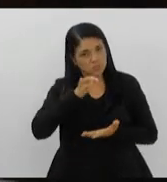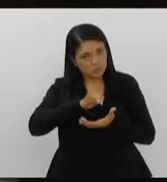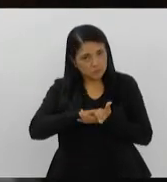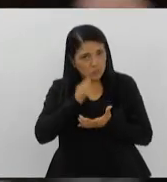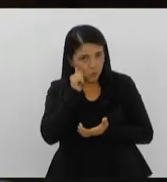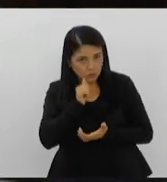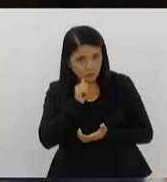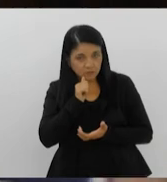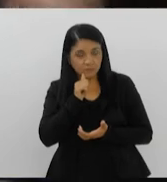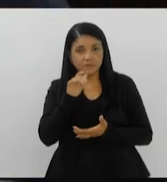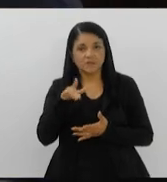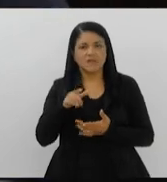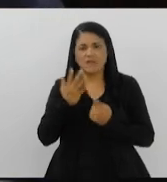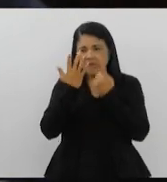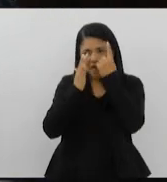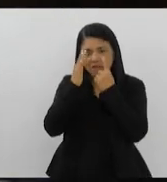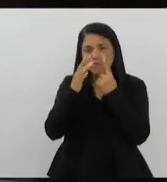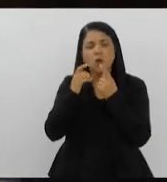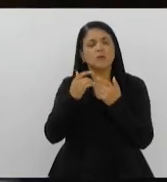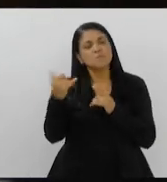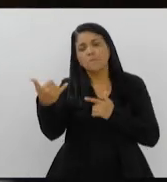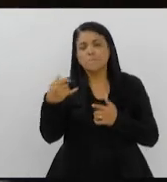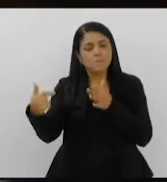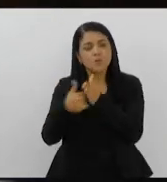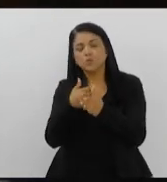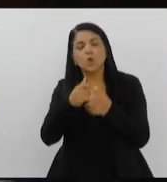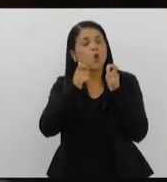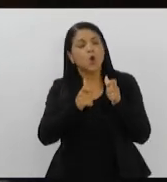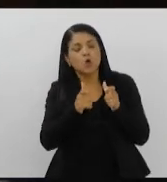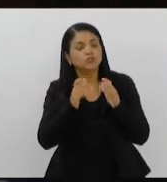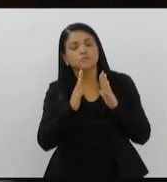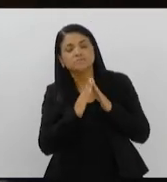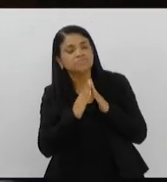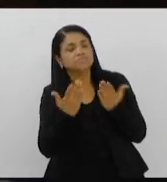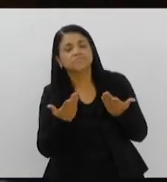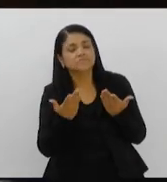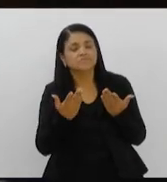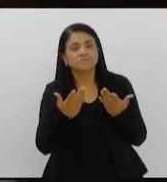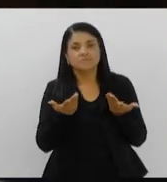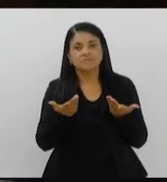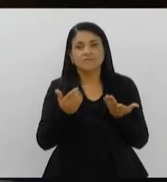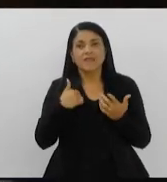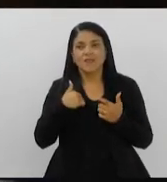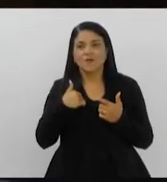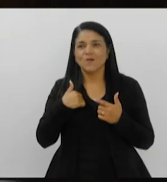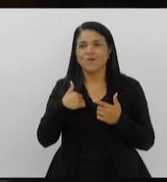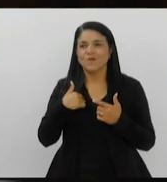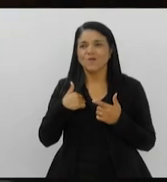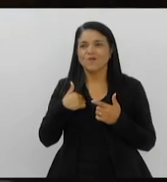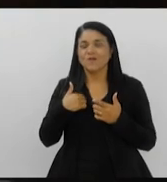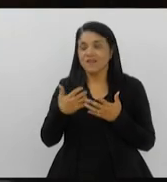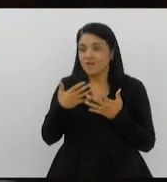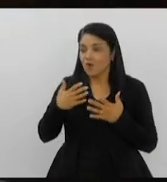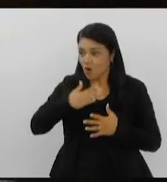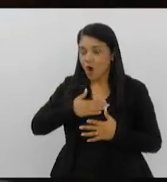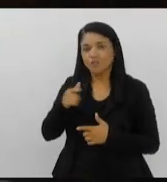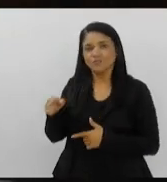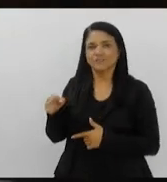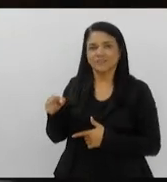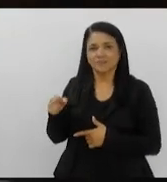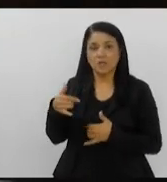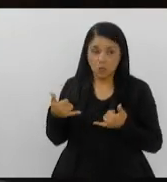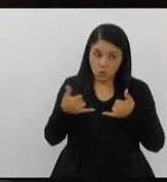quando Carnaval vai ficar onde no carnaval porque eu fico empolgado com ele eu gosto dele só ligo